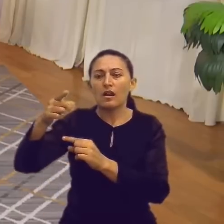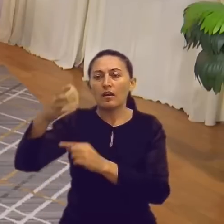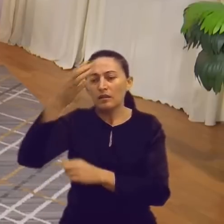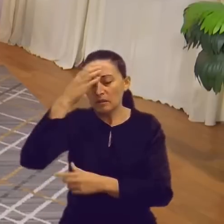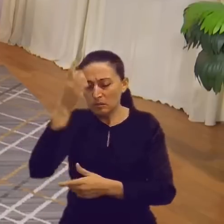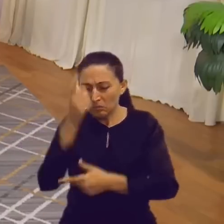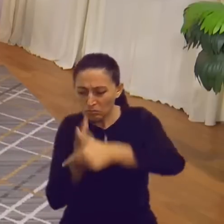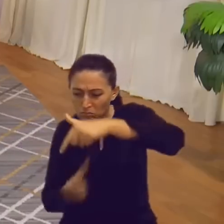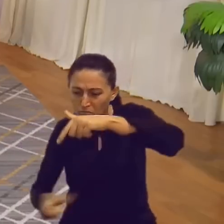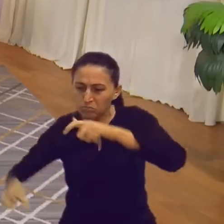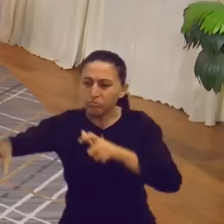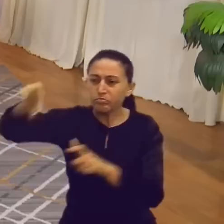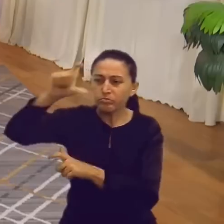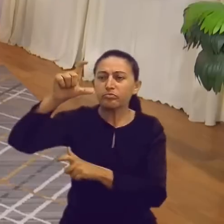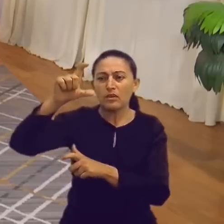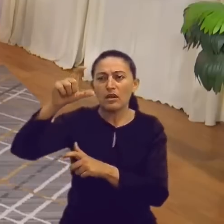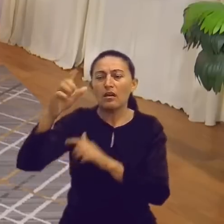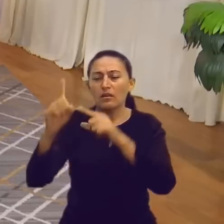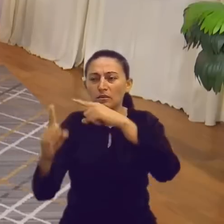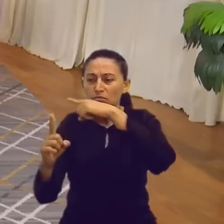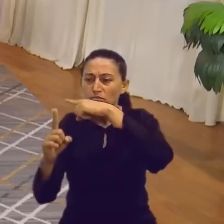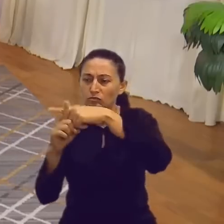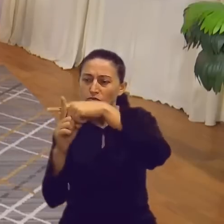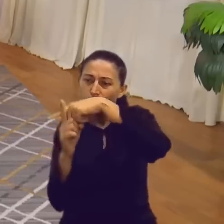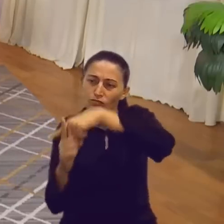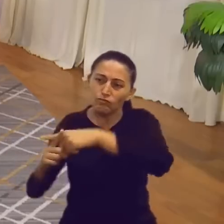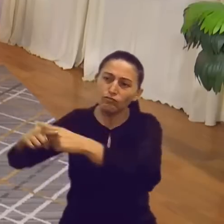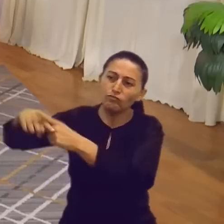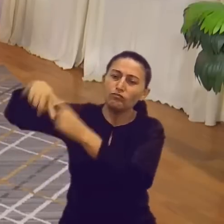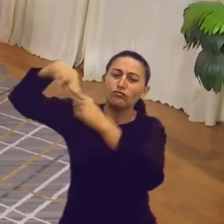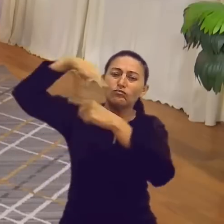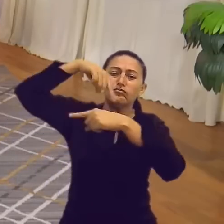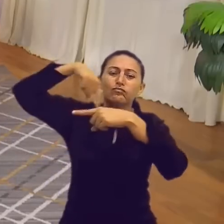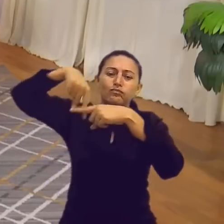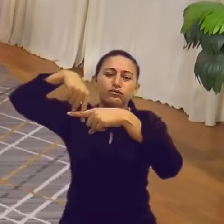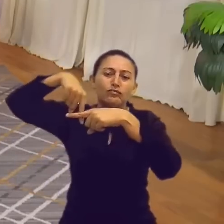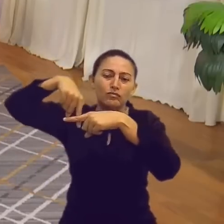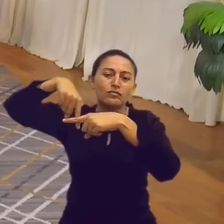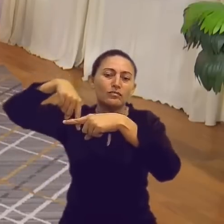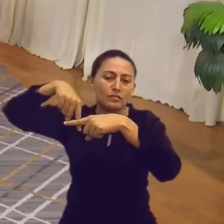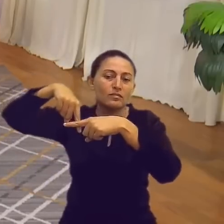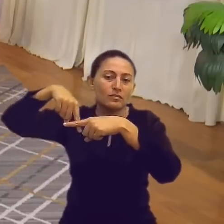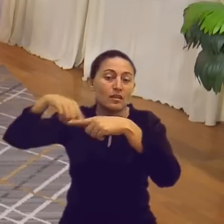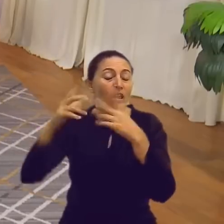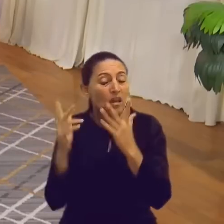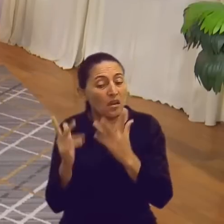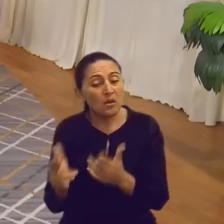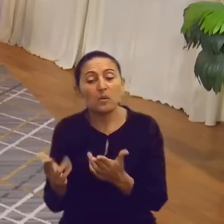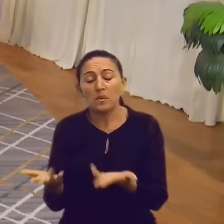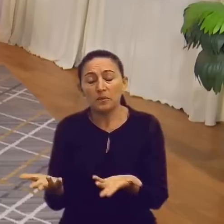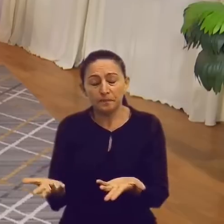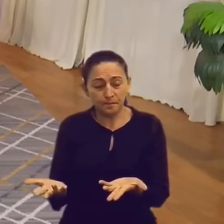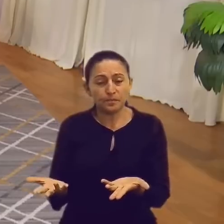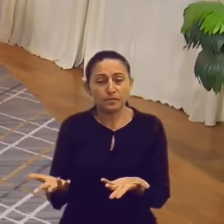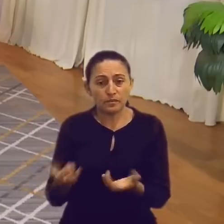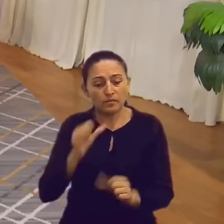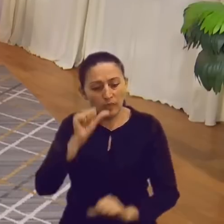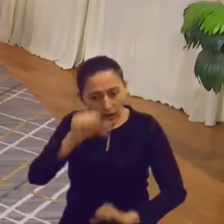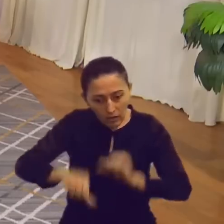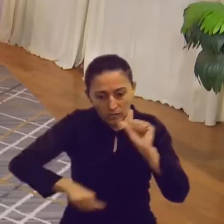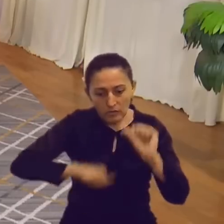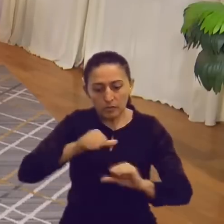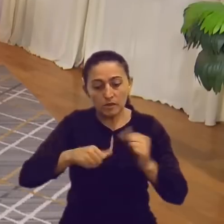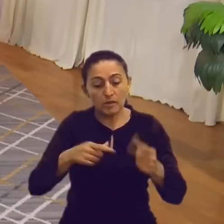Queridos, essa mesma transformação que aconteceu na vida de Pedro pode acontecer